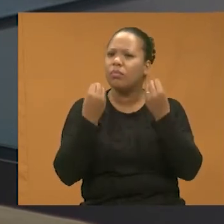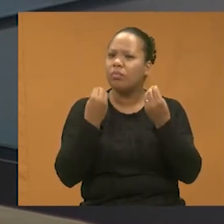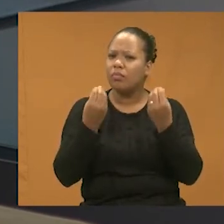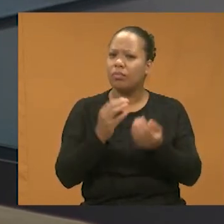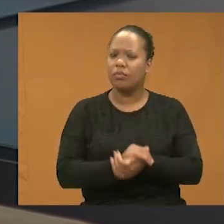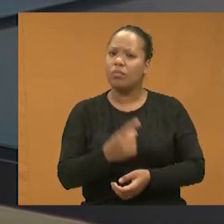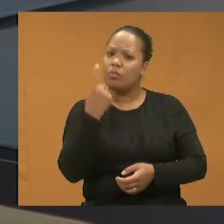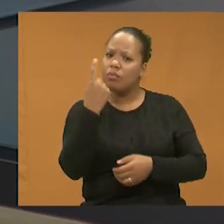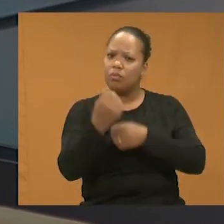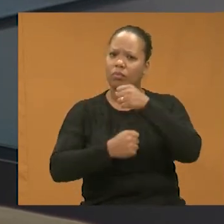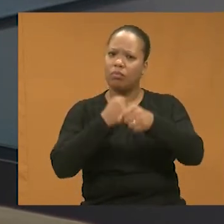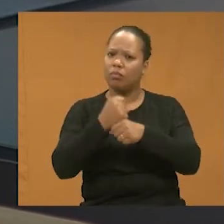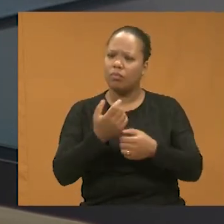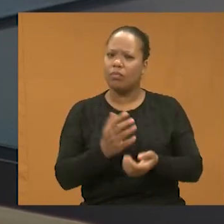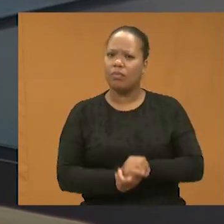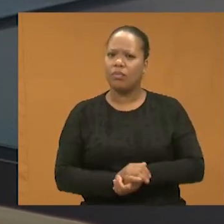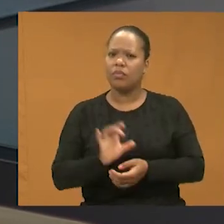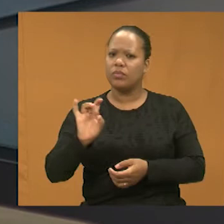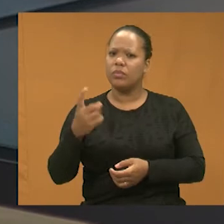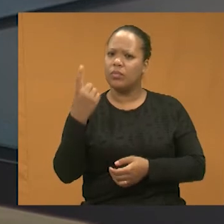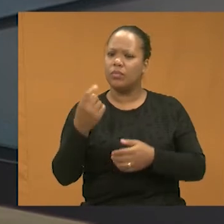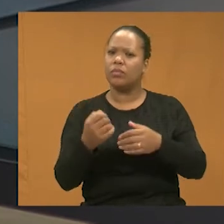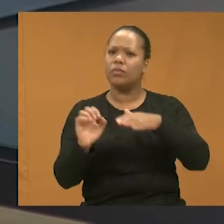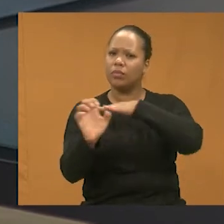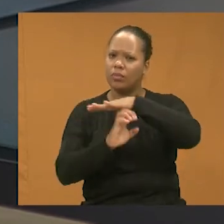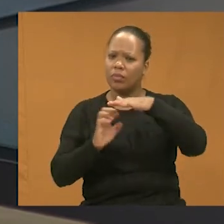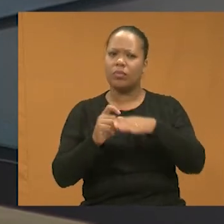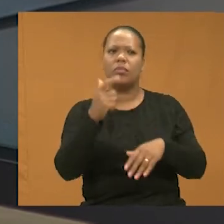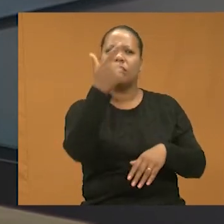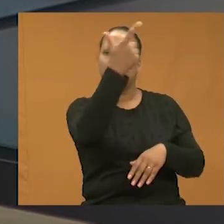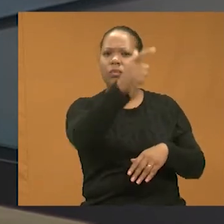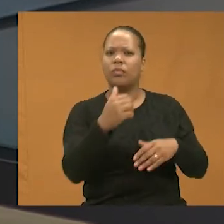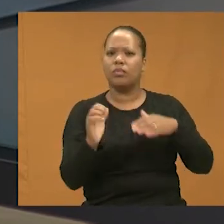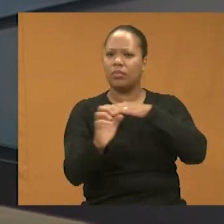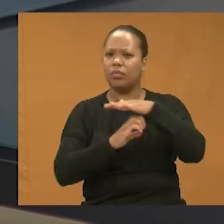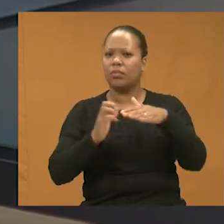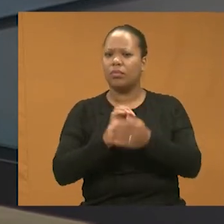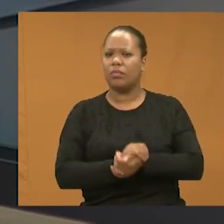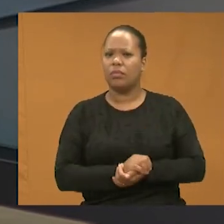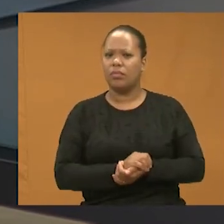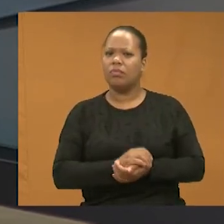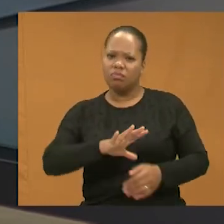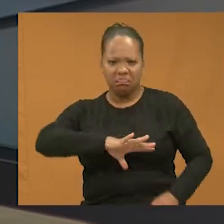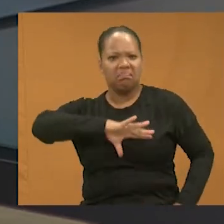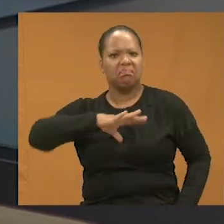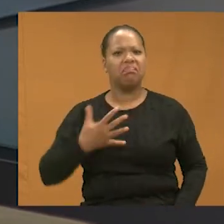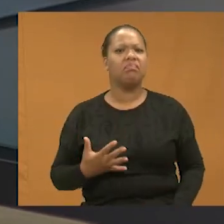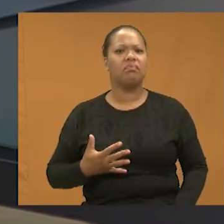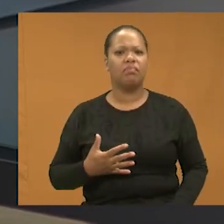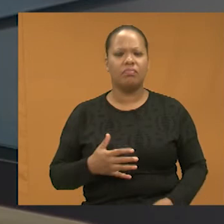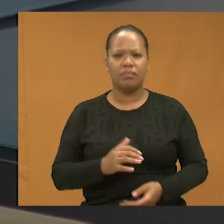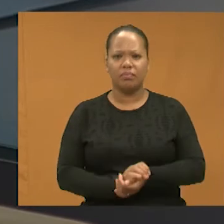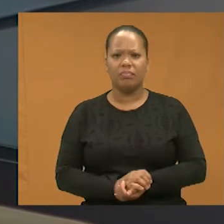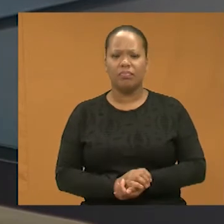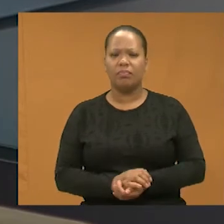parar? Refém de uma empresa só na cidade? Quebra o monopólio e bota outra empresa que acaba com essa bagunça, gente. Tem que ter coragem para fazer certo tipo de